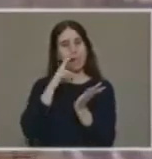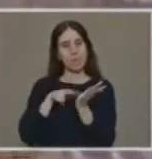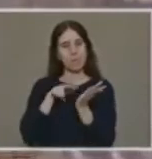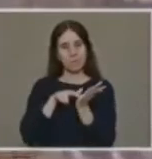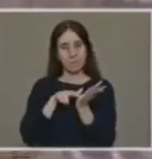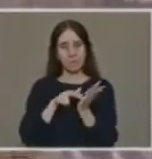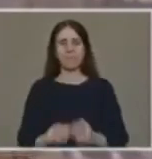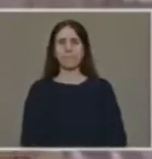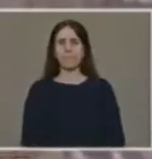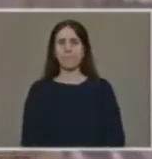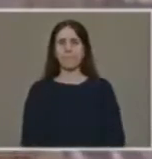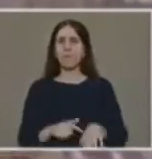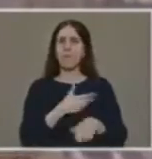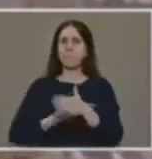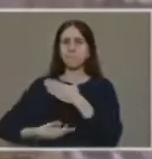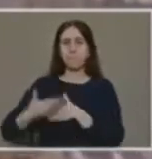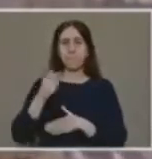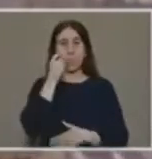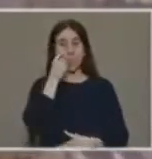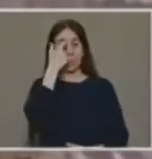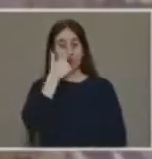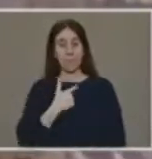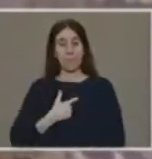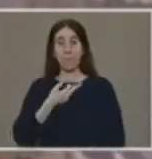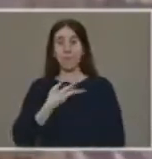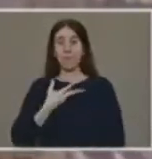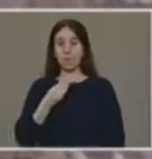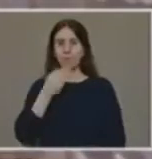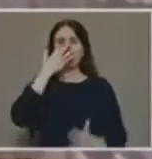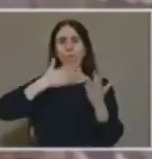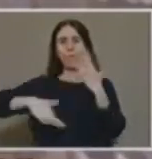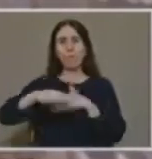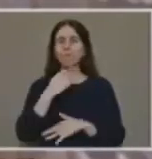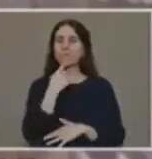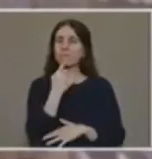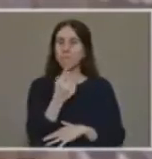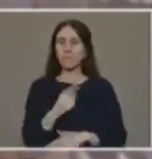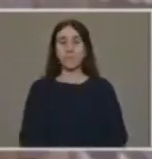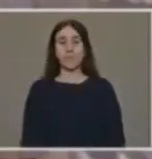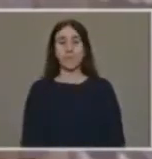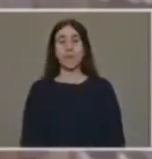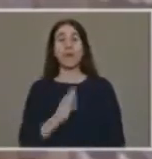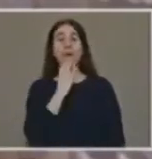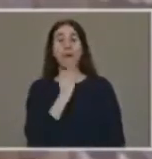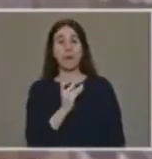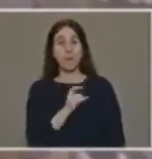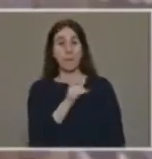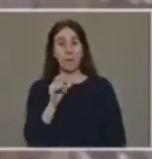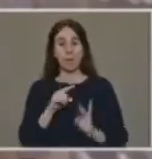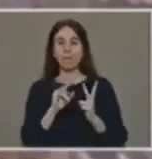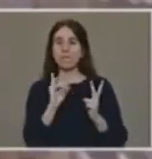Naqueles dias, Pedro disse ao povo: O Deus de Abraão, de Isaac e de